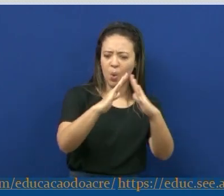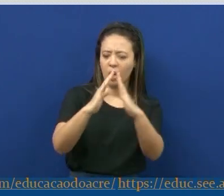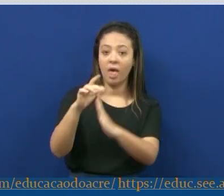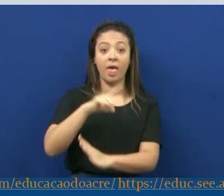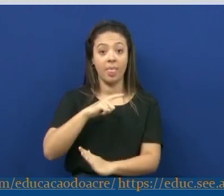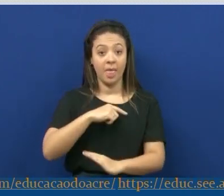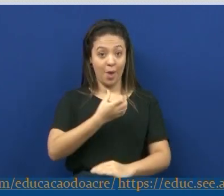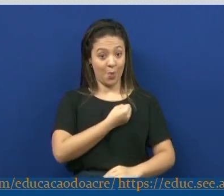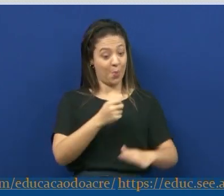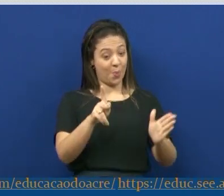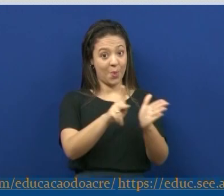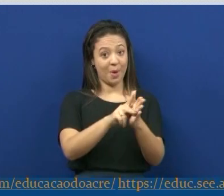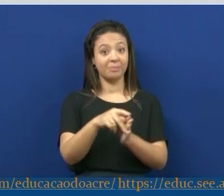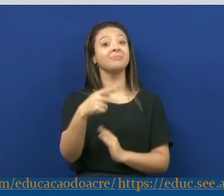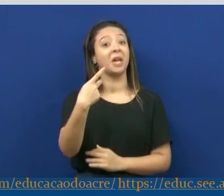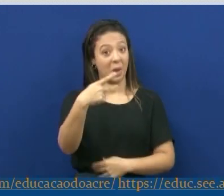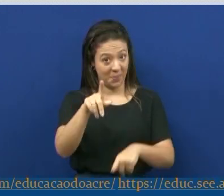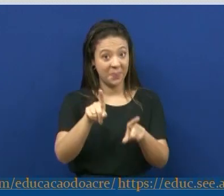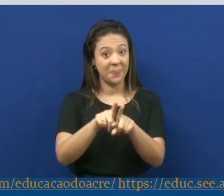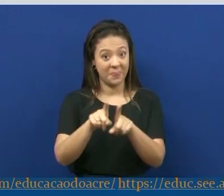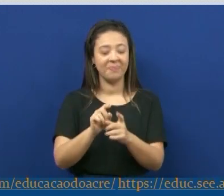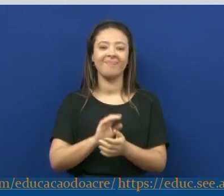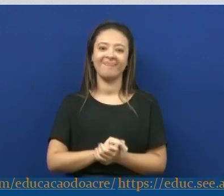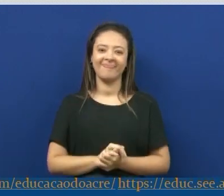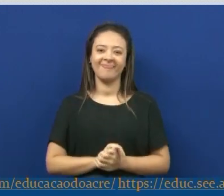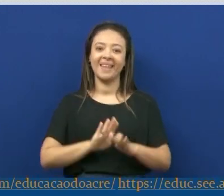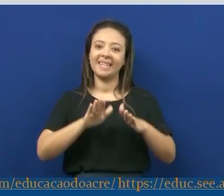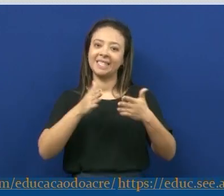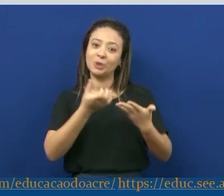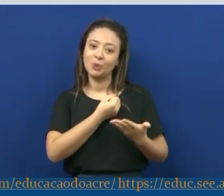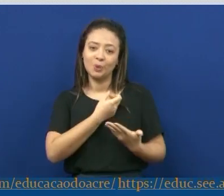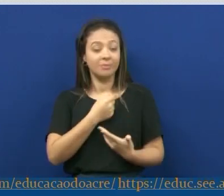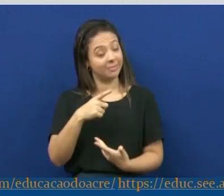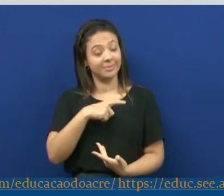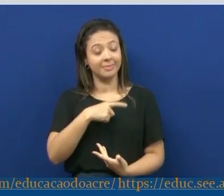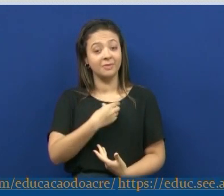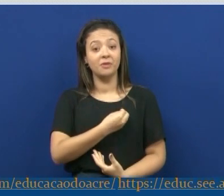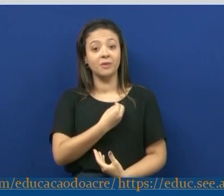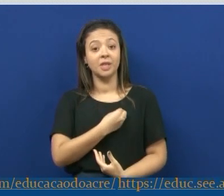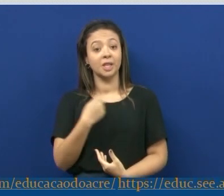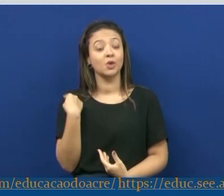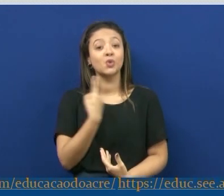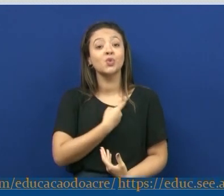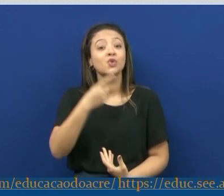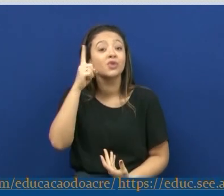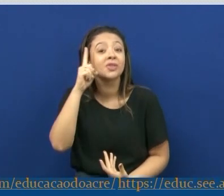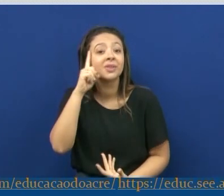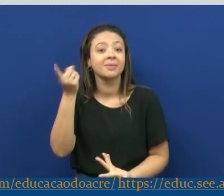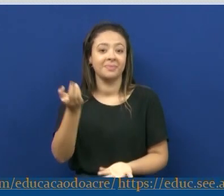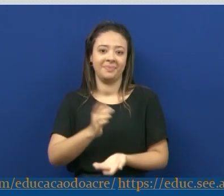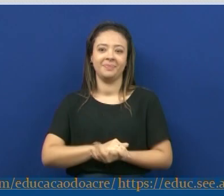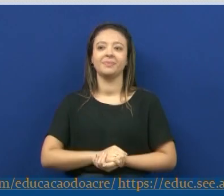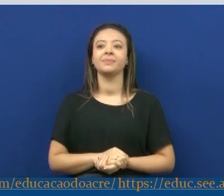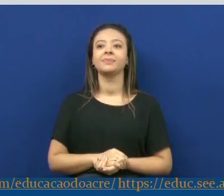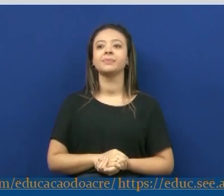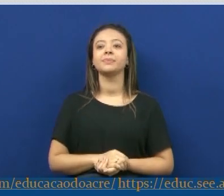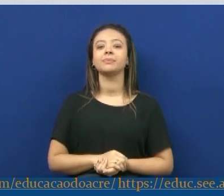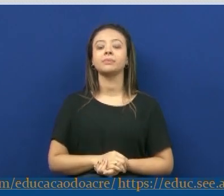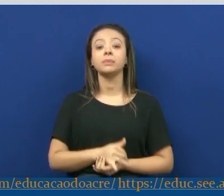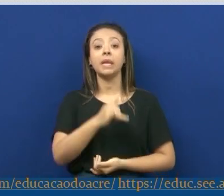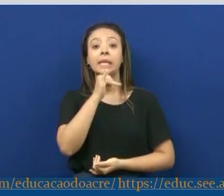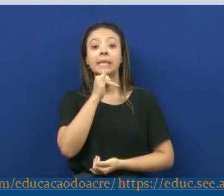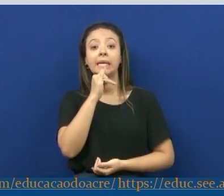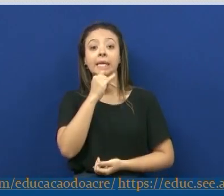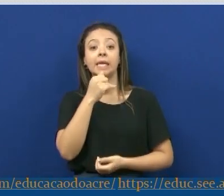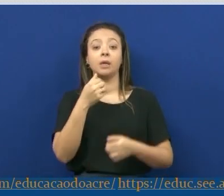A sua também tem. Então, os números, eles estão no nosso dia a dia. O